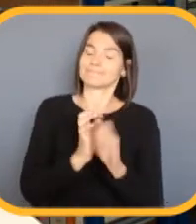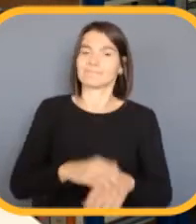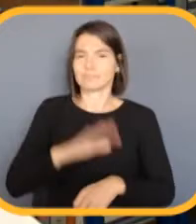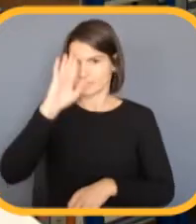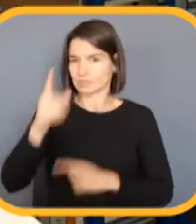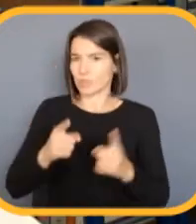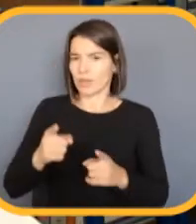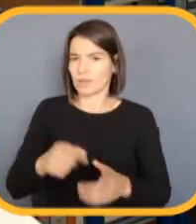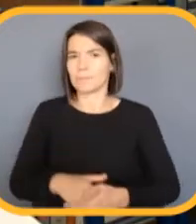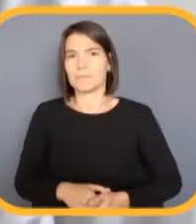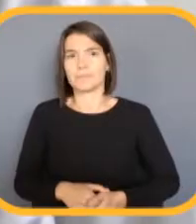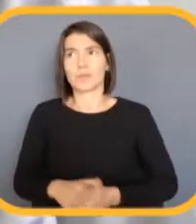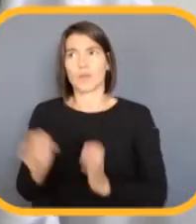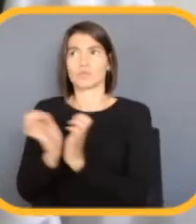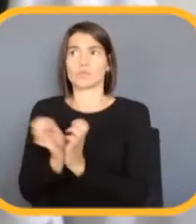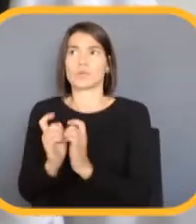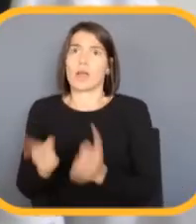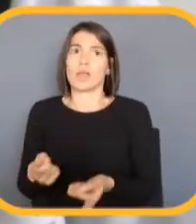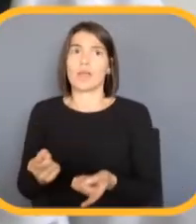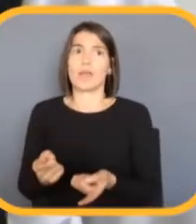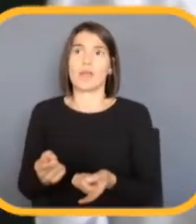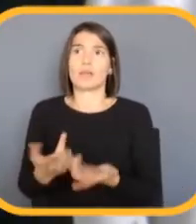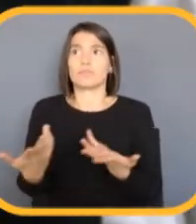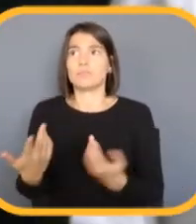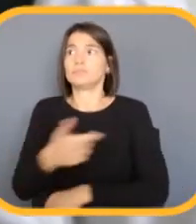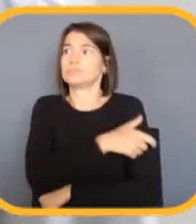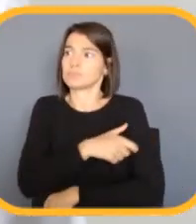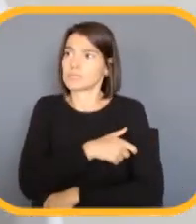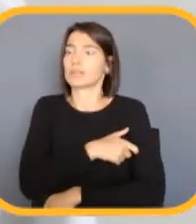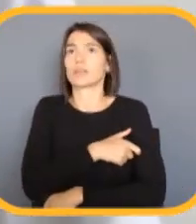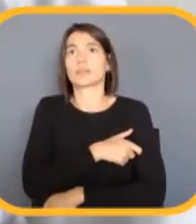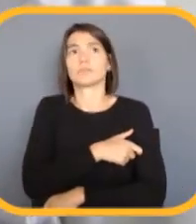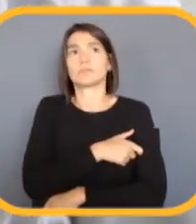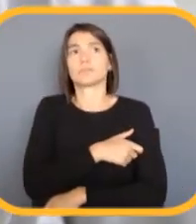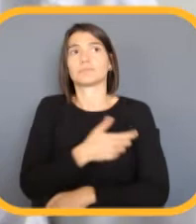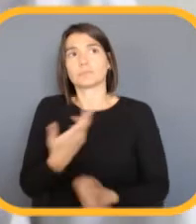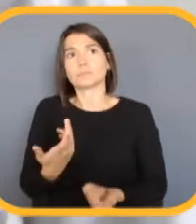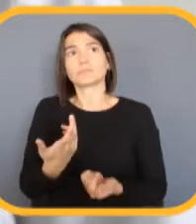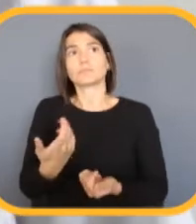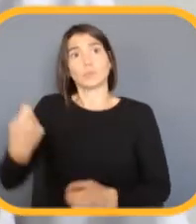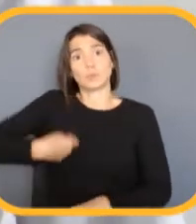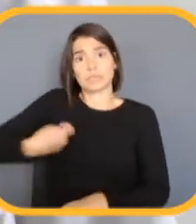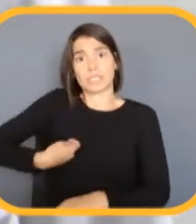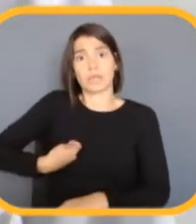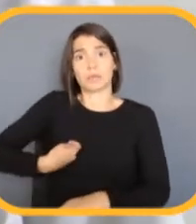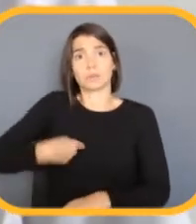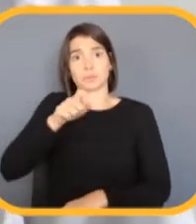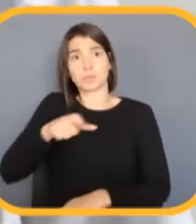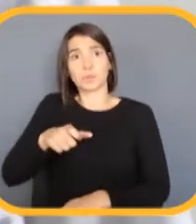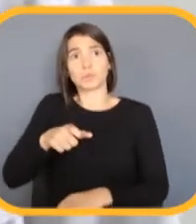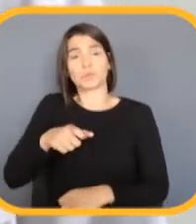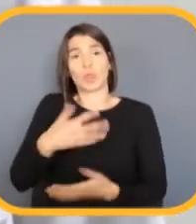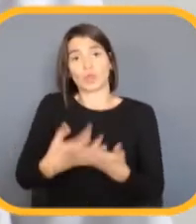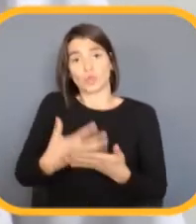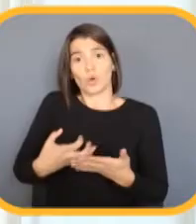Social. Sabes o que é? A Segurança Social, basicamente, é uma entidade que atribui subsídios às pessoas, faz